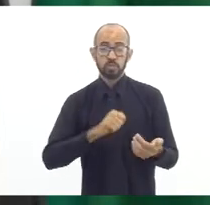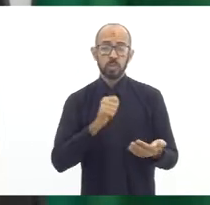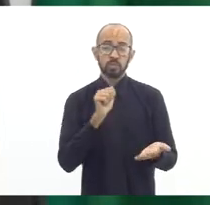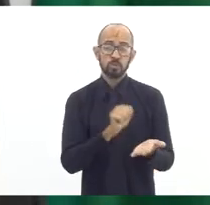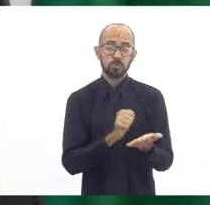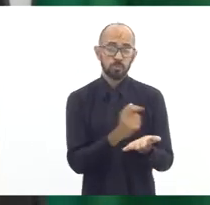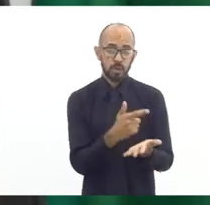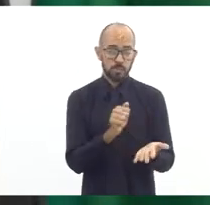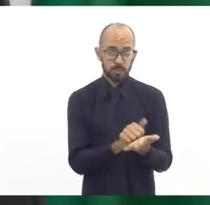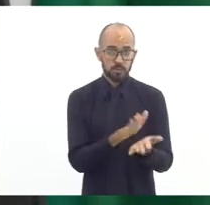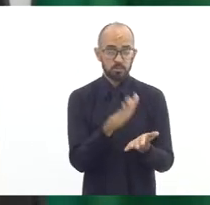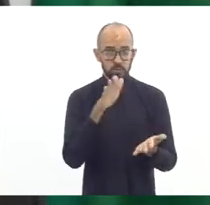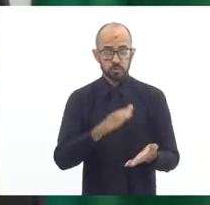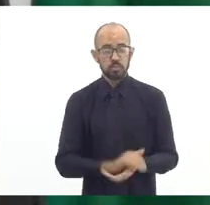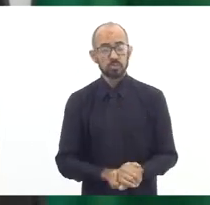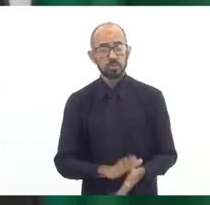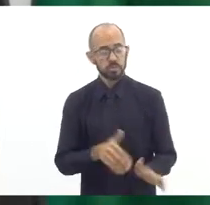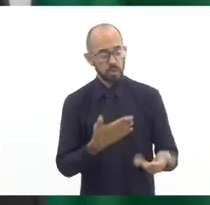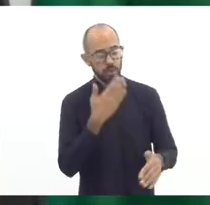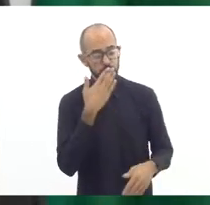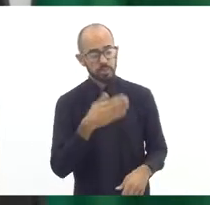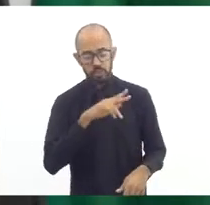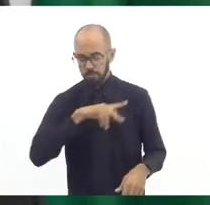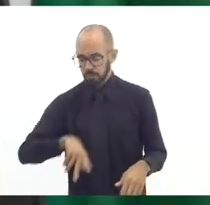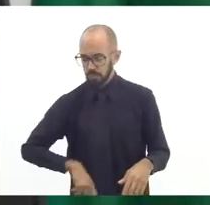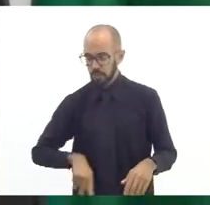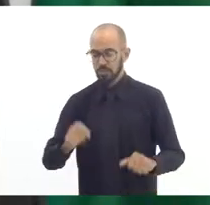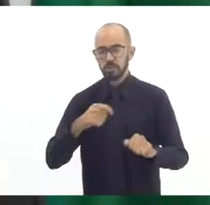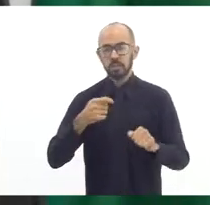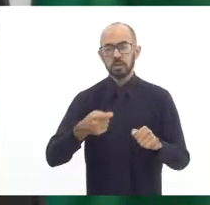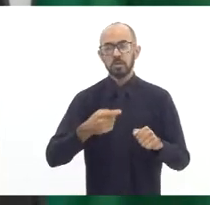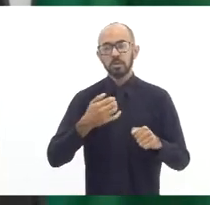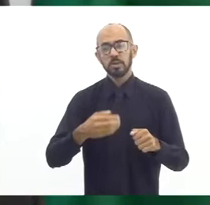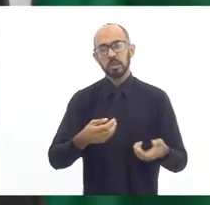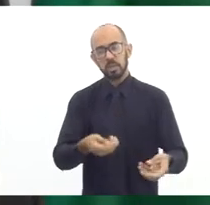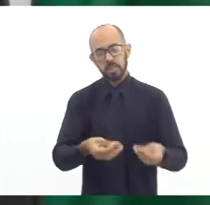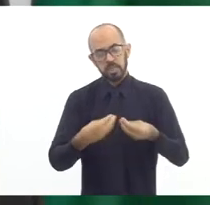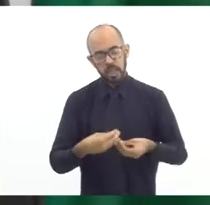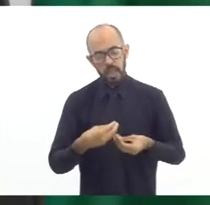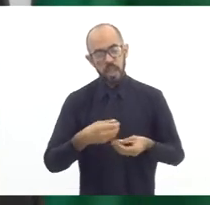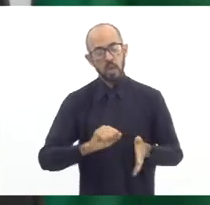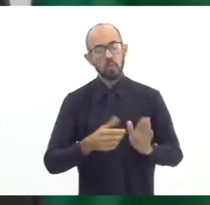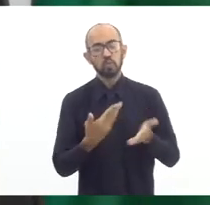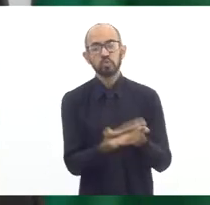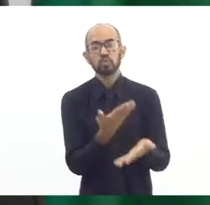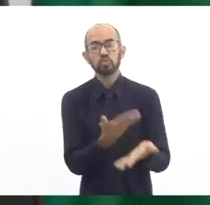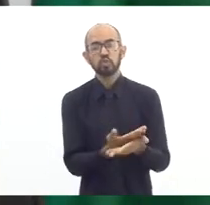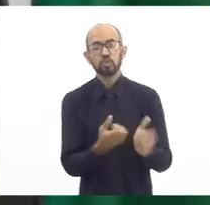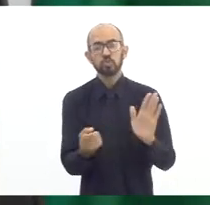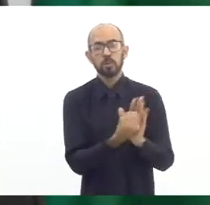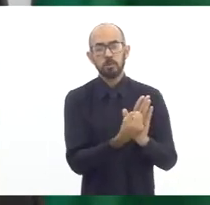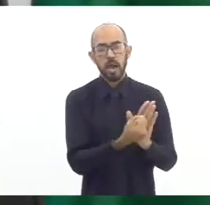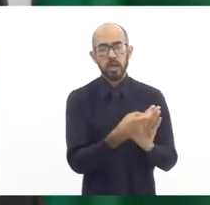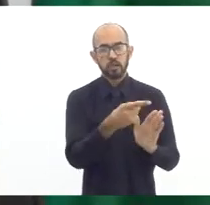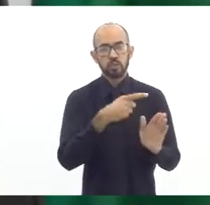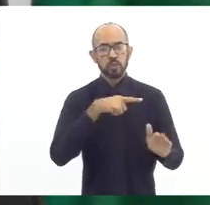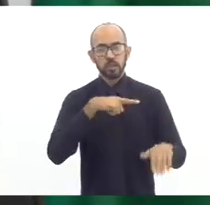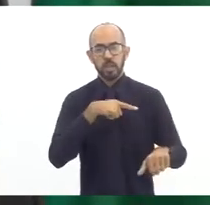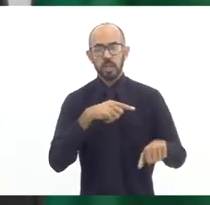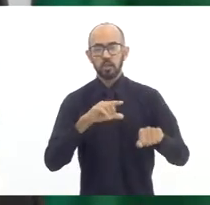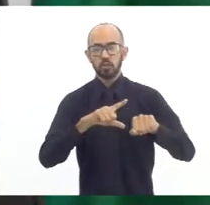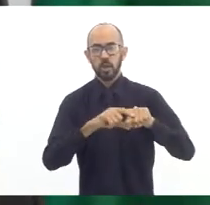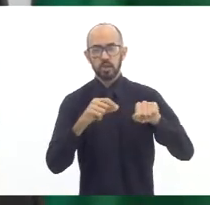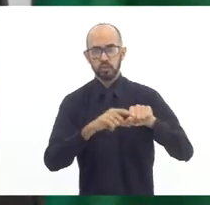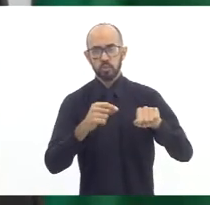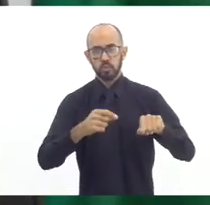CPI que solicitasse a cópia desse estudo de impacto, né, que está previsto aqui